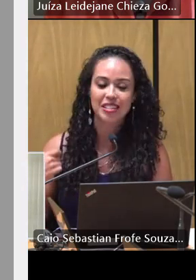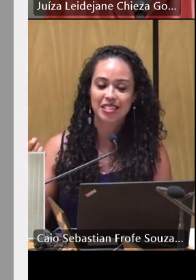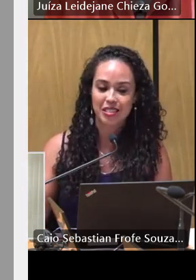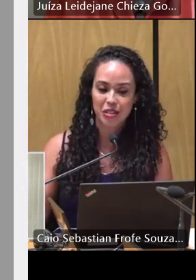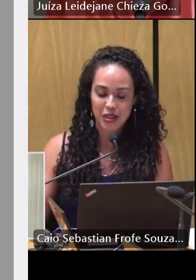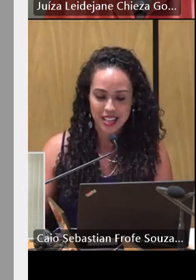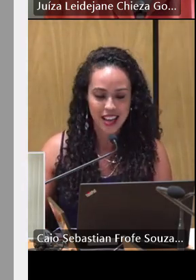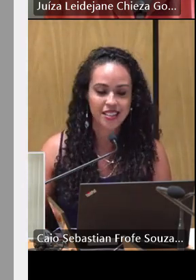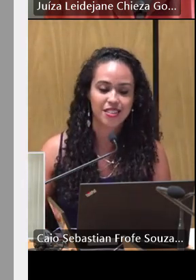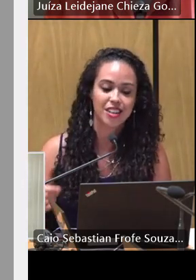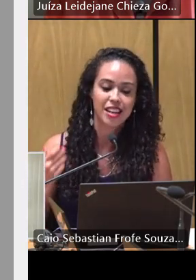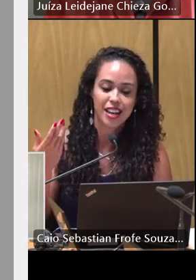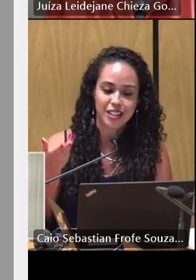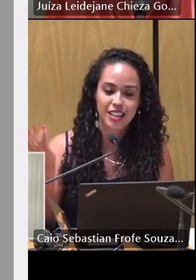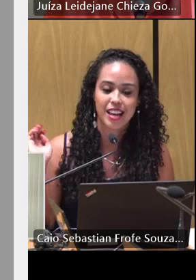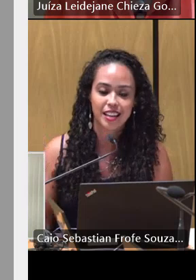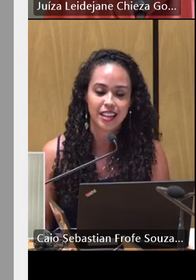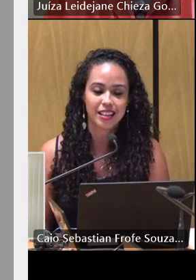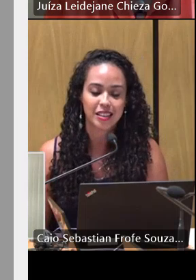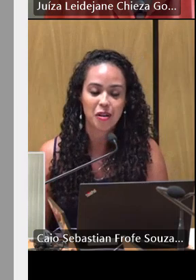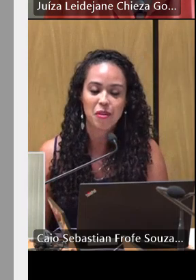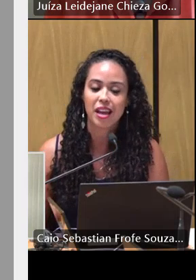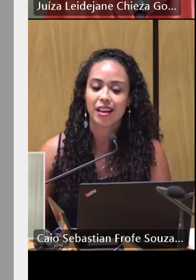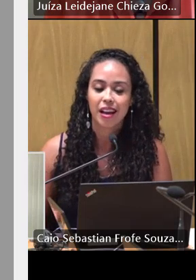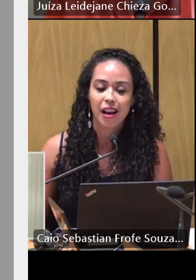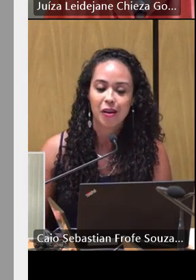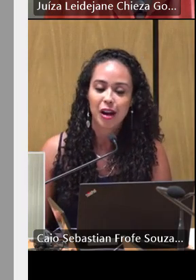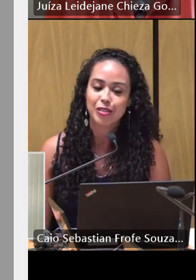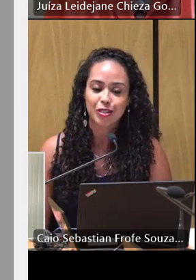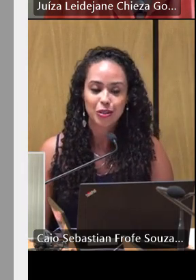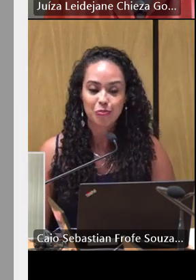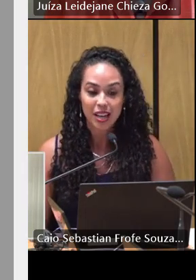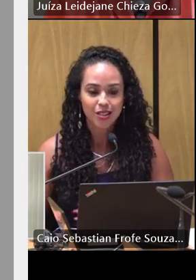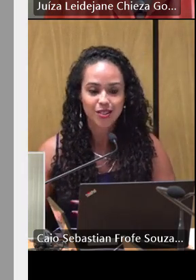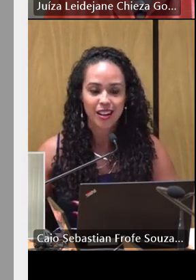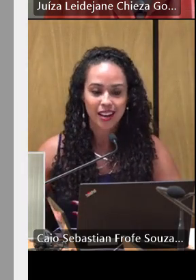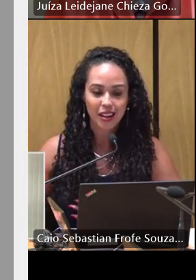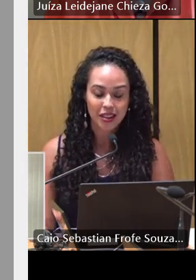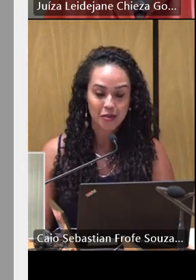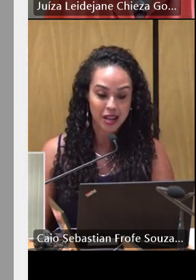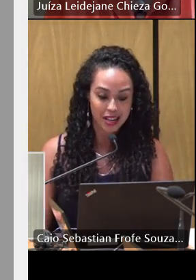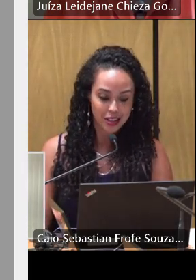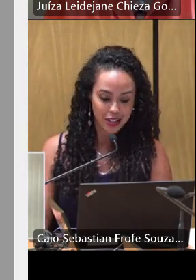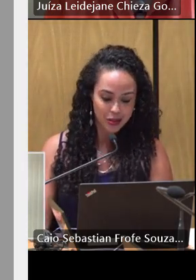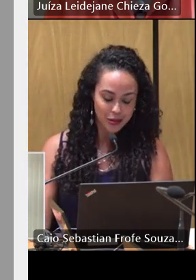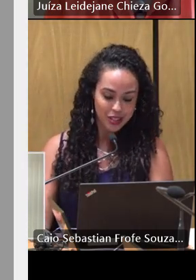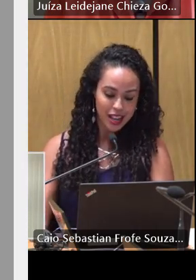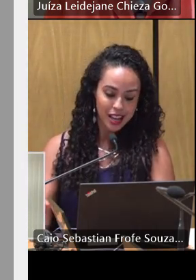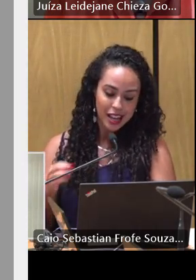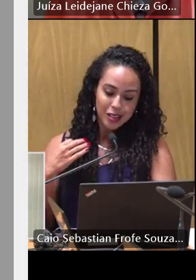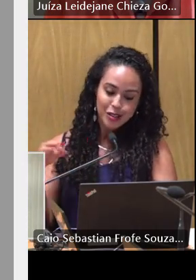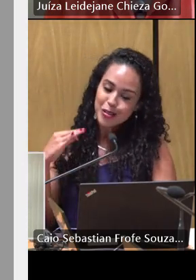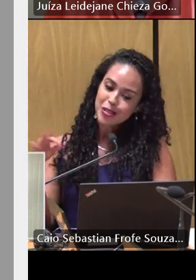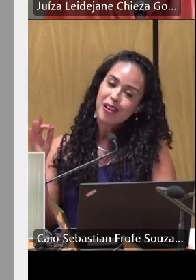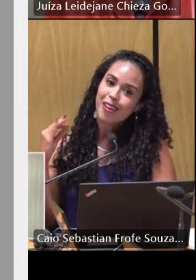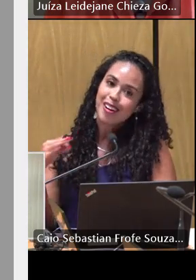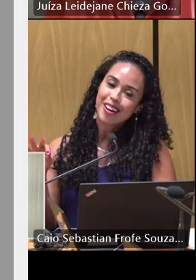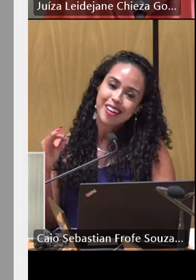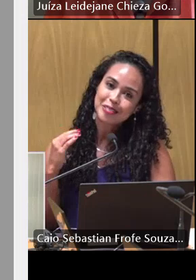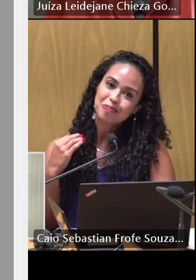todas essas experiências a gente tem aqui né também o quarto de despejo da Carolina Maria de Jesus né então são